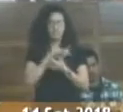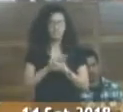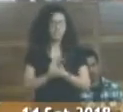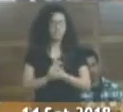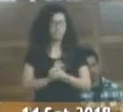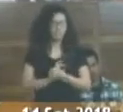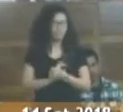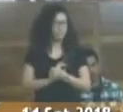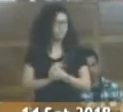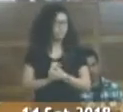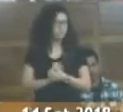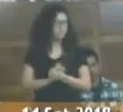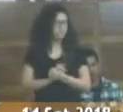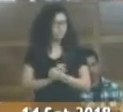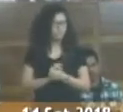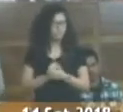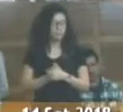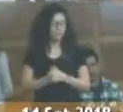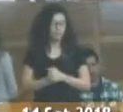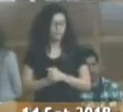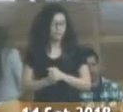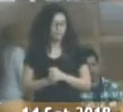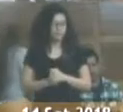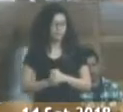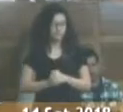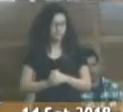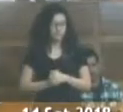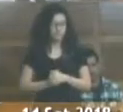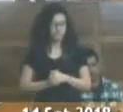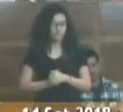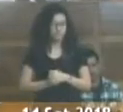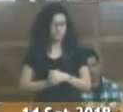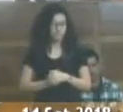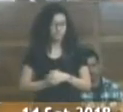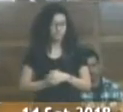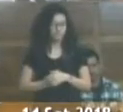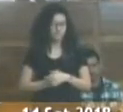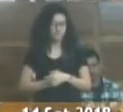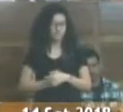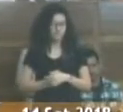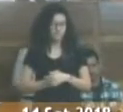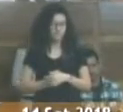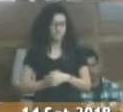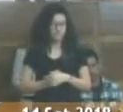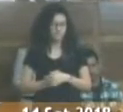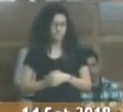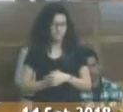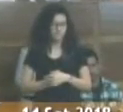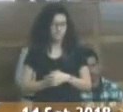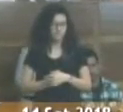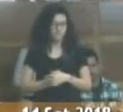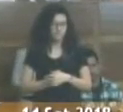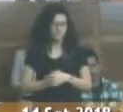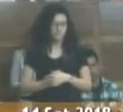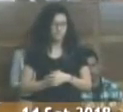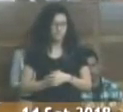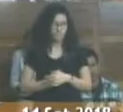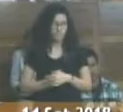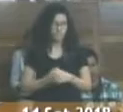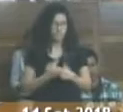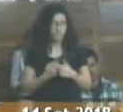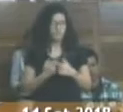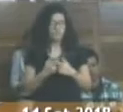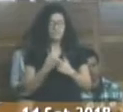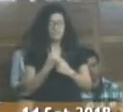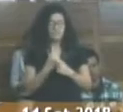feito dentro de casa, né? Dentro de um laboratório. Né? Coisa que isso é feita pela própria natureza. Porque, senão, meu